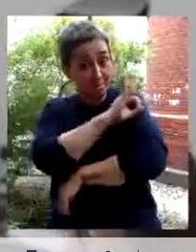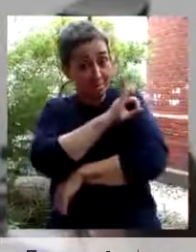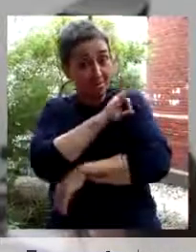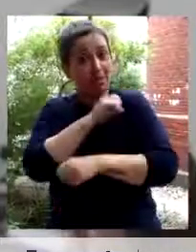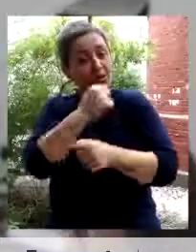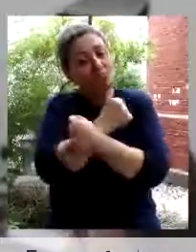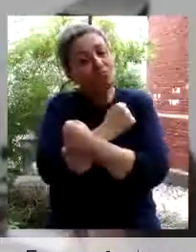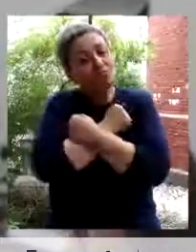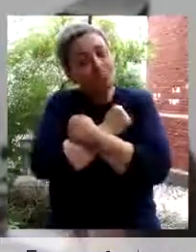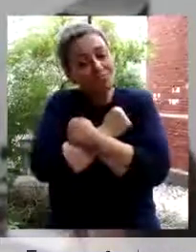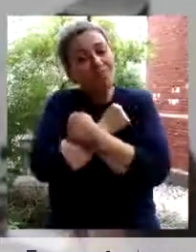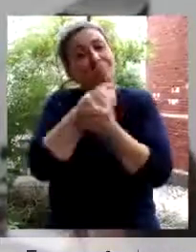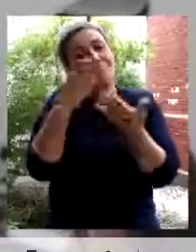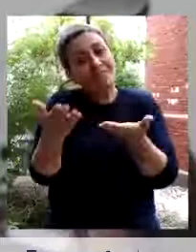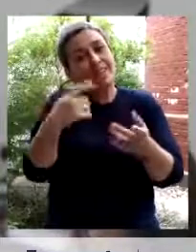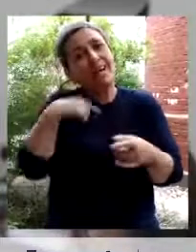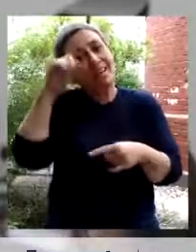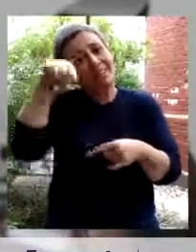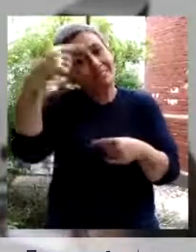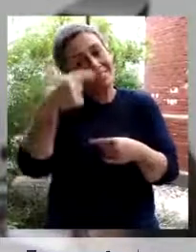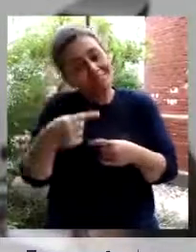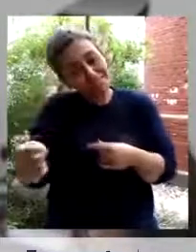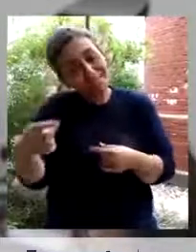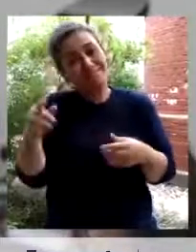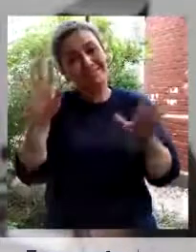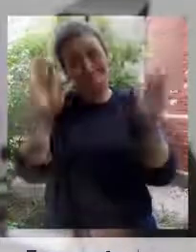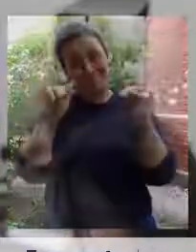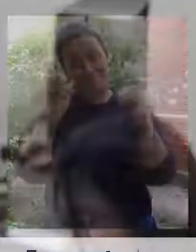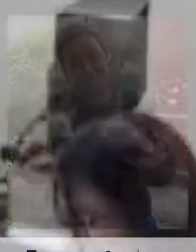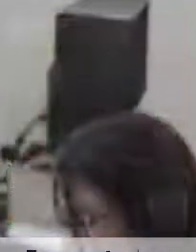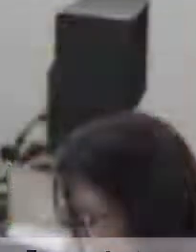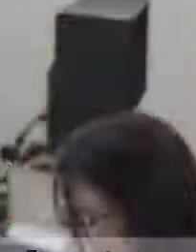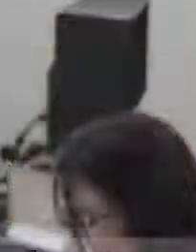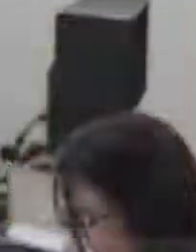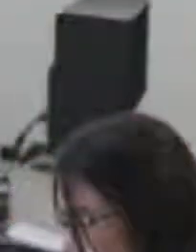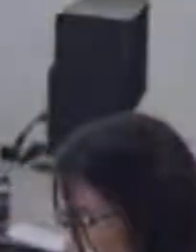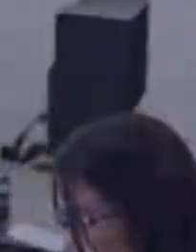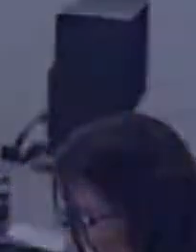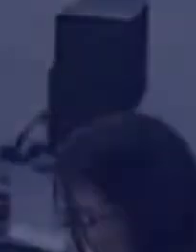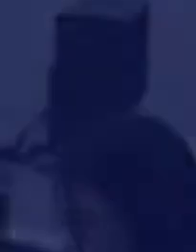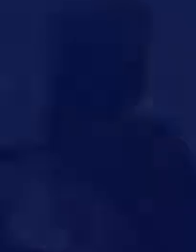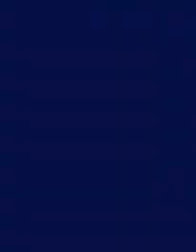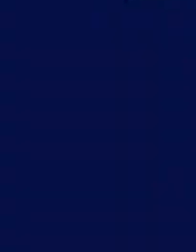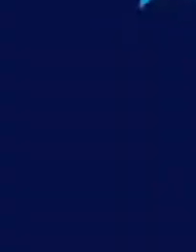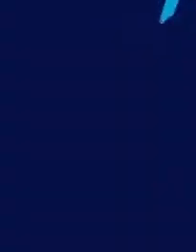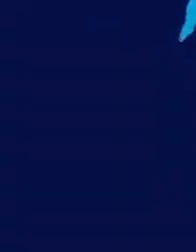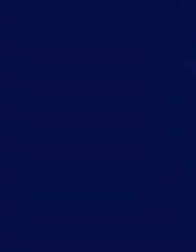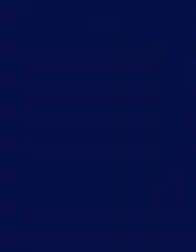guarulhos.sp.gov.br. Um forte e fraternal abraço e até o próximo Giro da Semana.